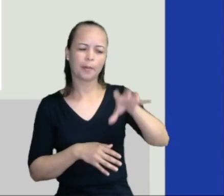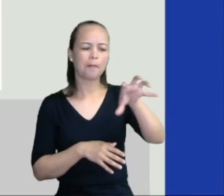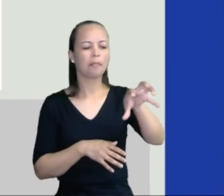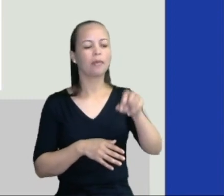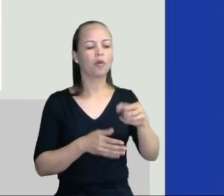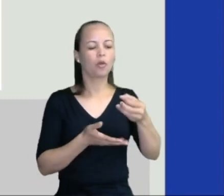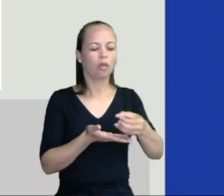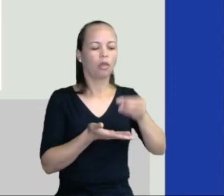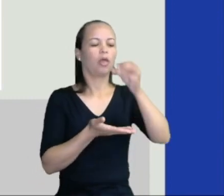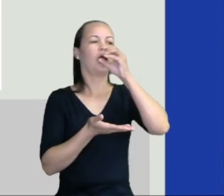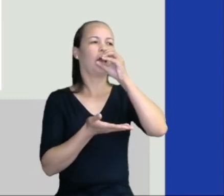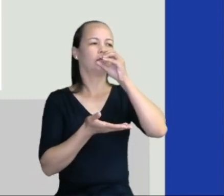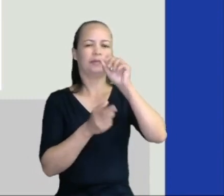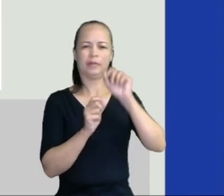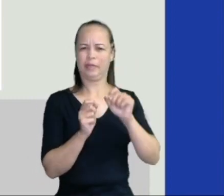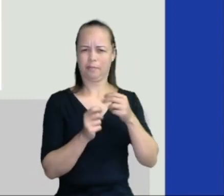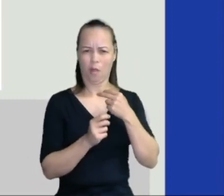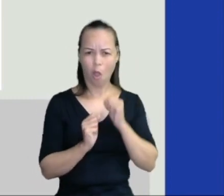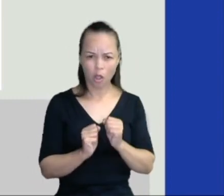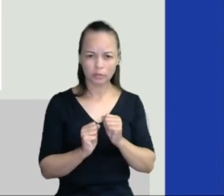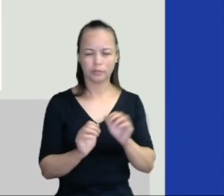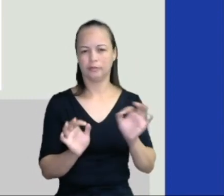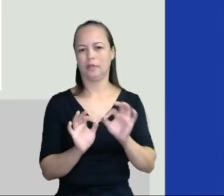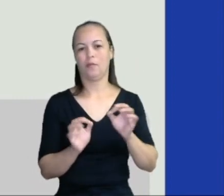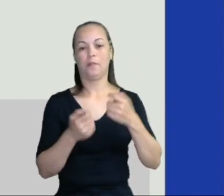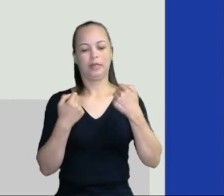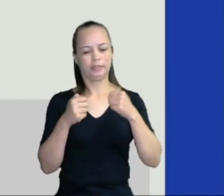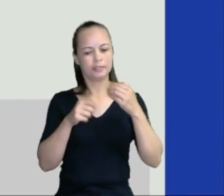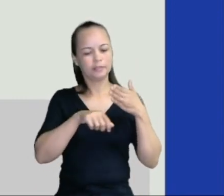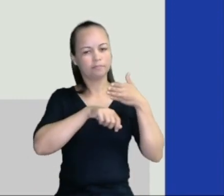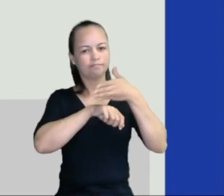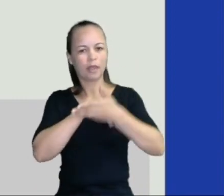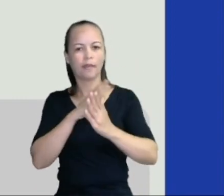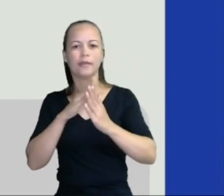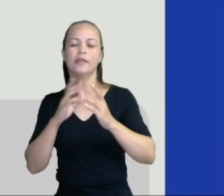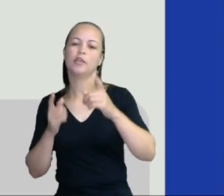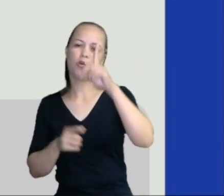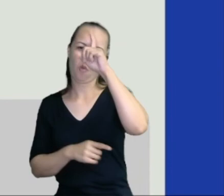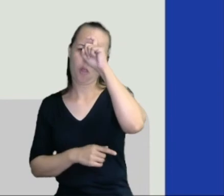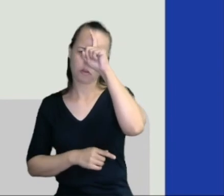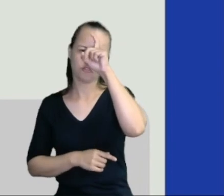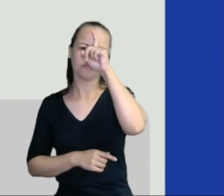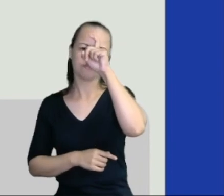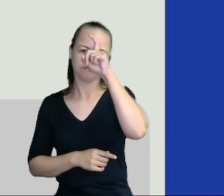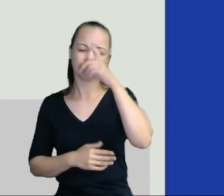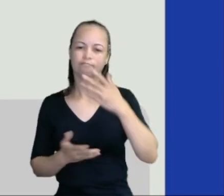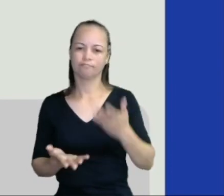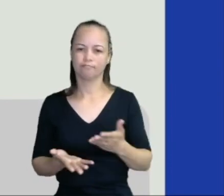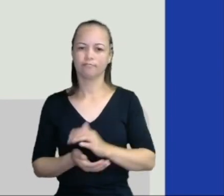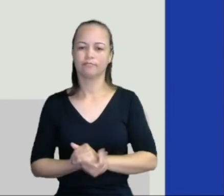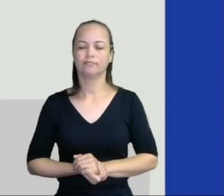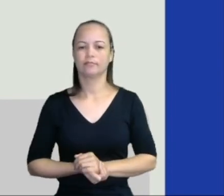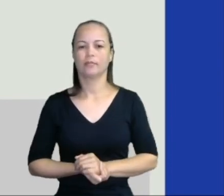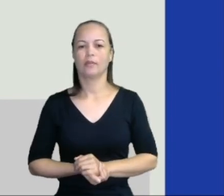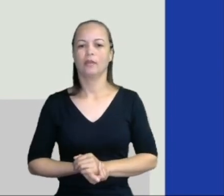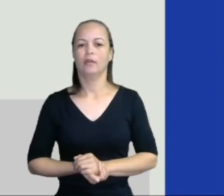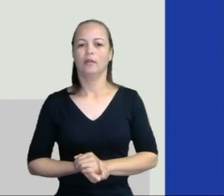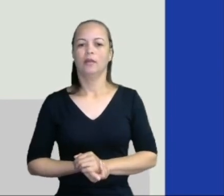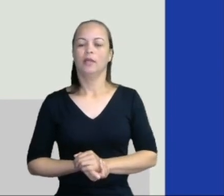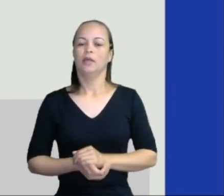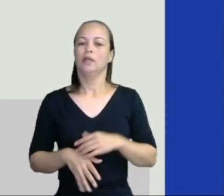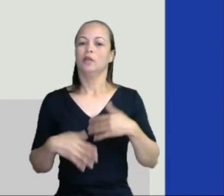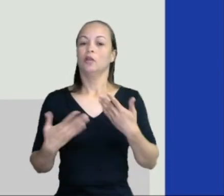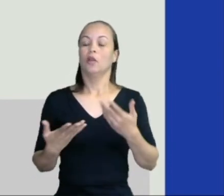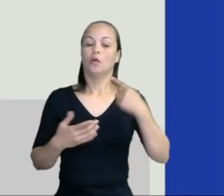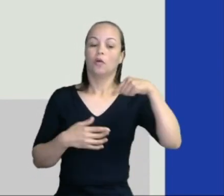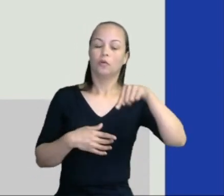que é que se deve fazer? Correr, gente, para o quê? Para o hospital. Isso mesmo. Ir logo